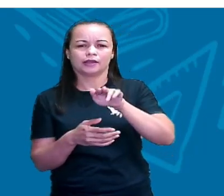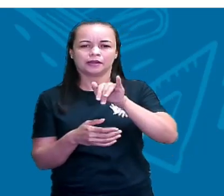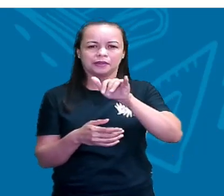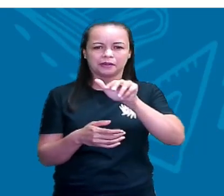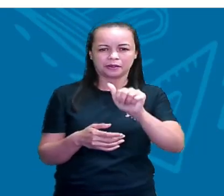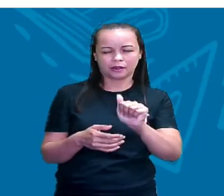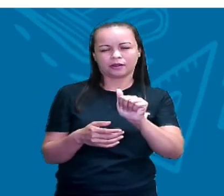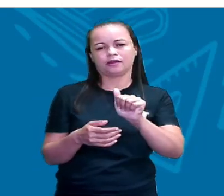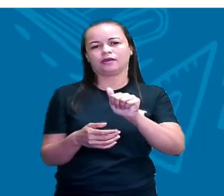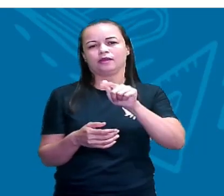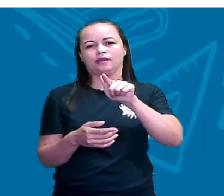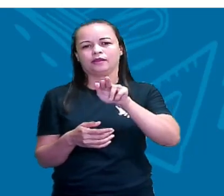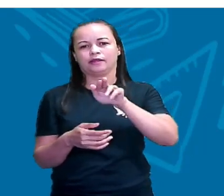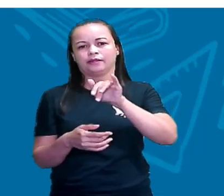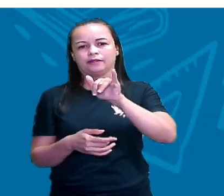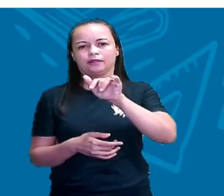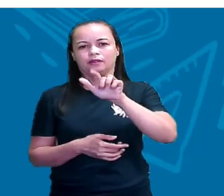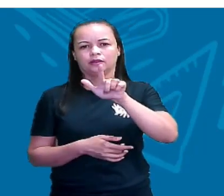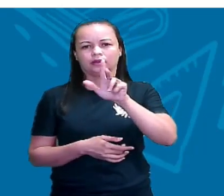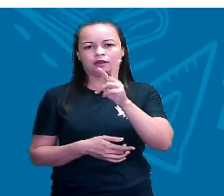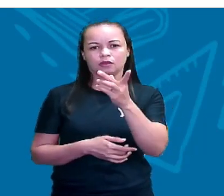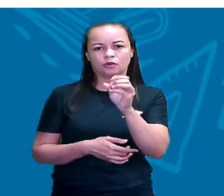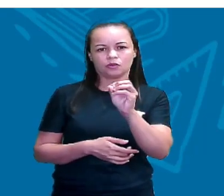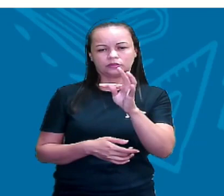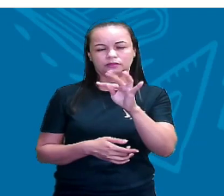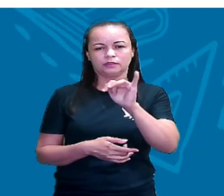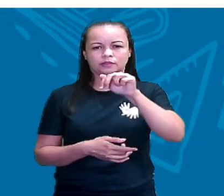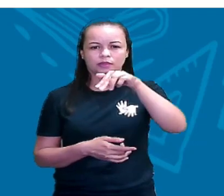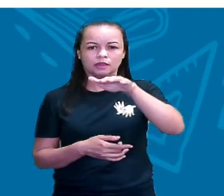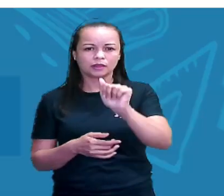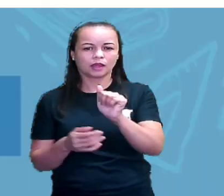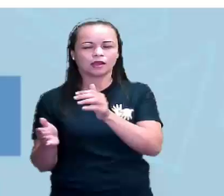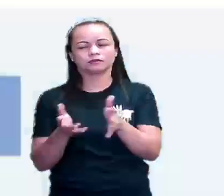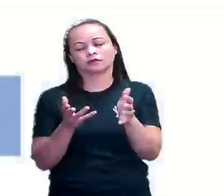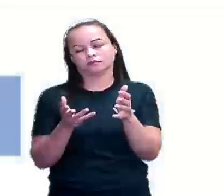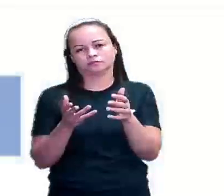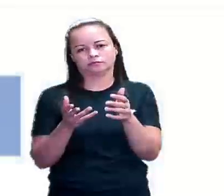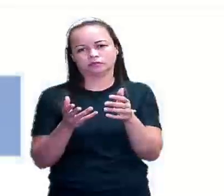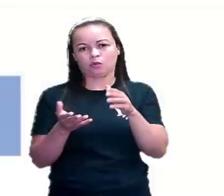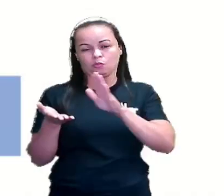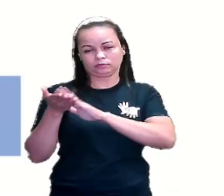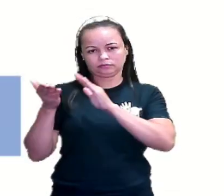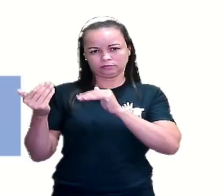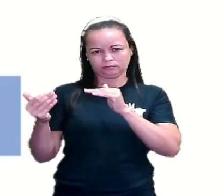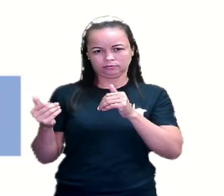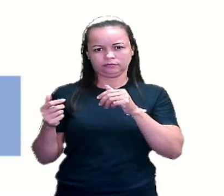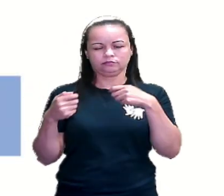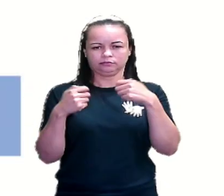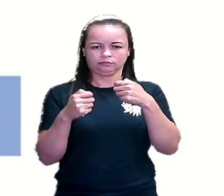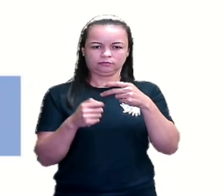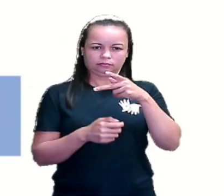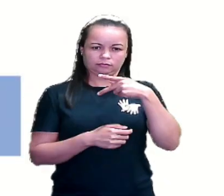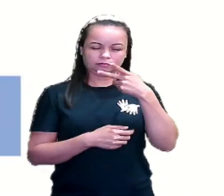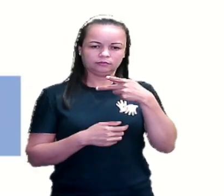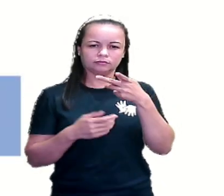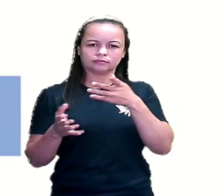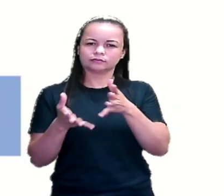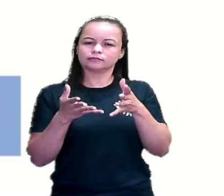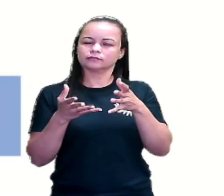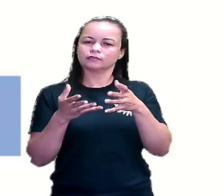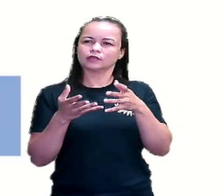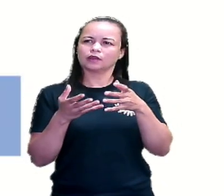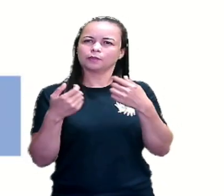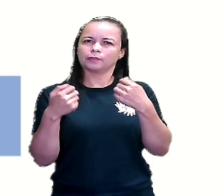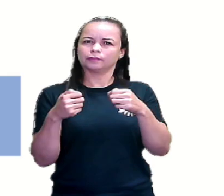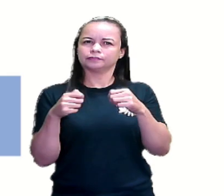certo? Quando a letra U em espanhol precisa ser pronunciada, ela vai